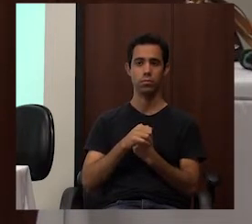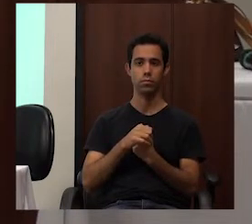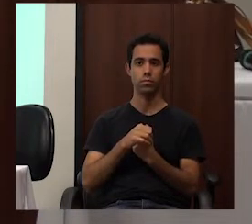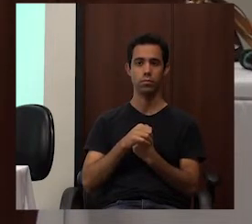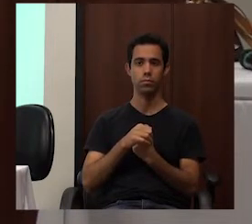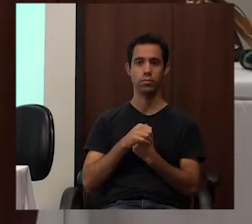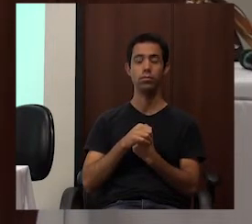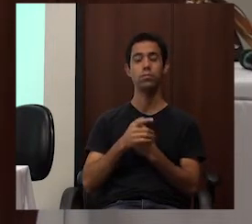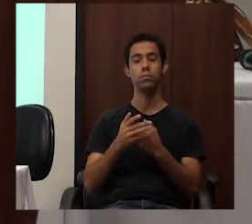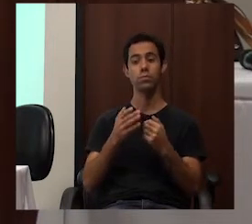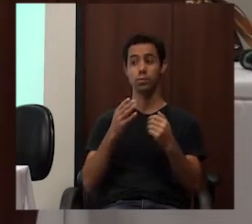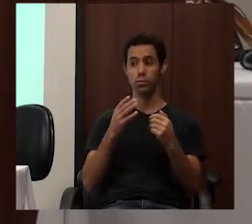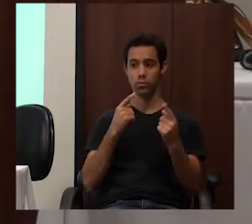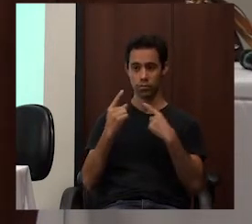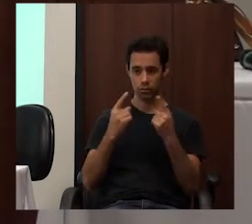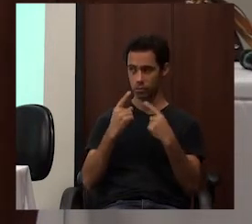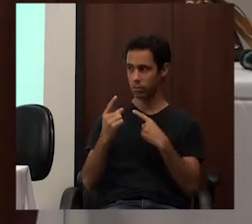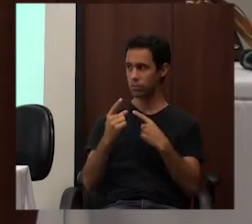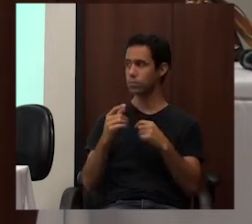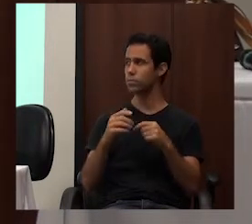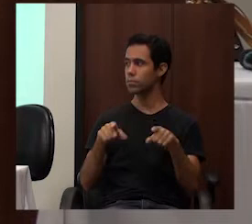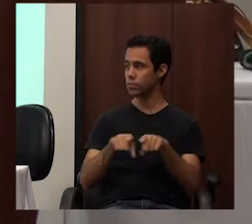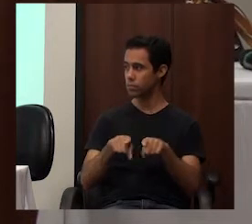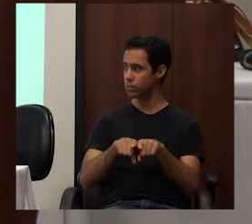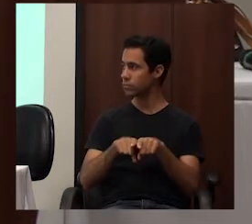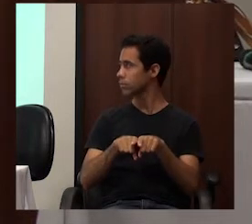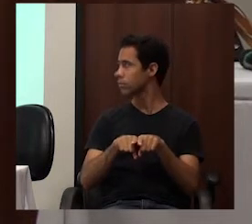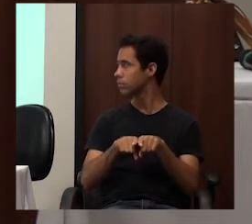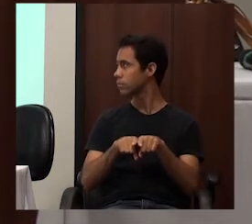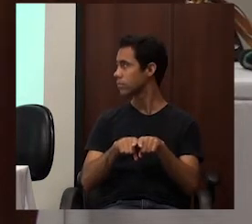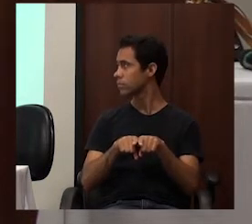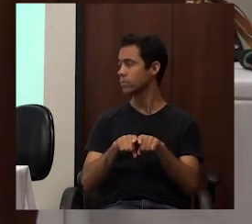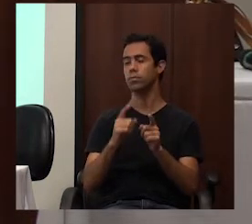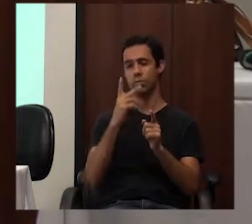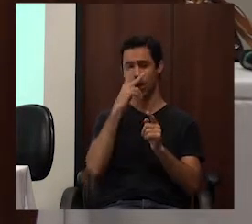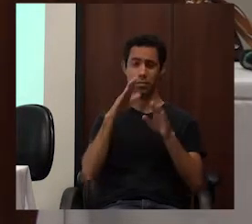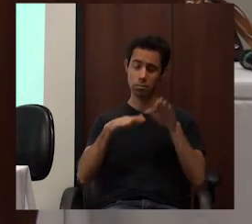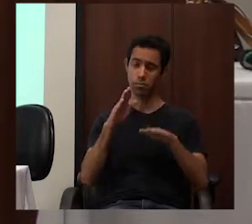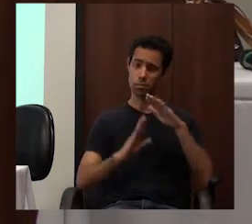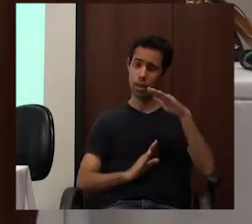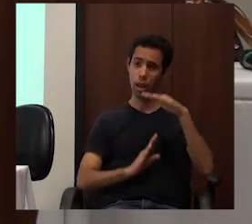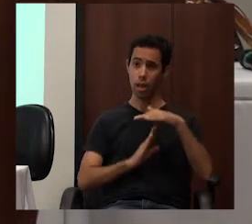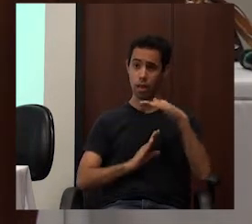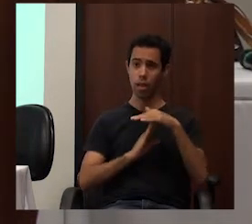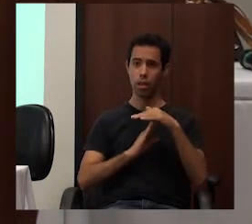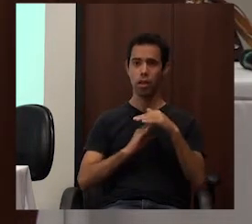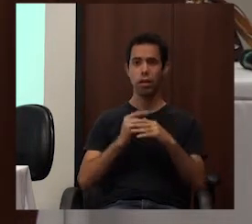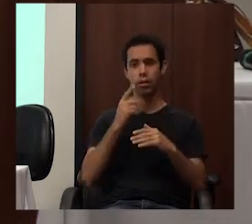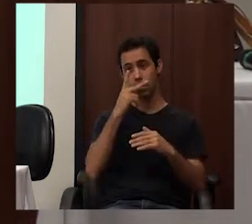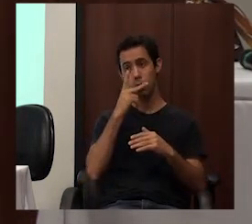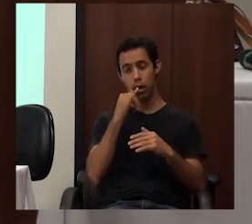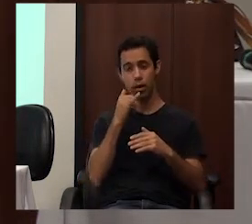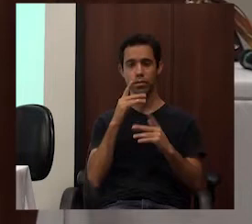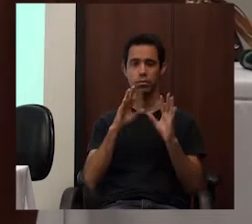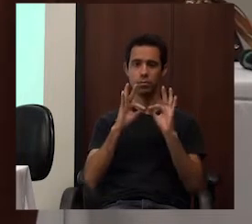Com base nesse dispositivo, que eu entendo que existe uma limitação dos pais